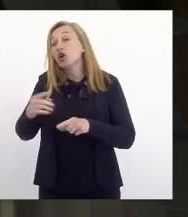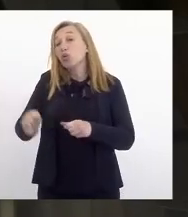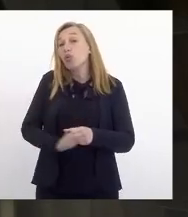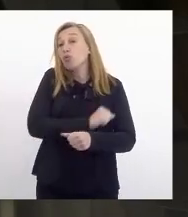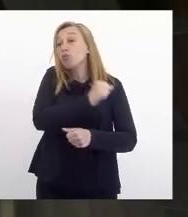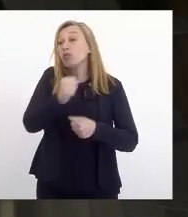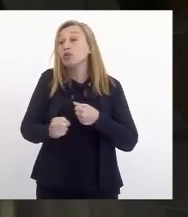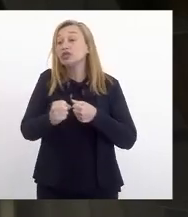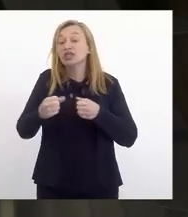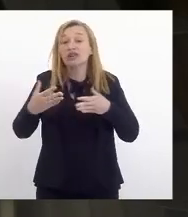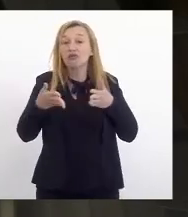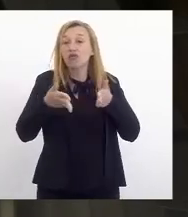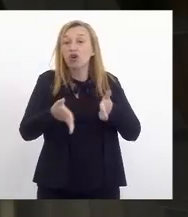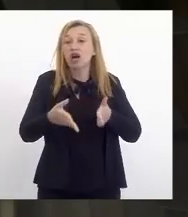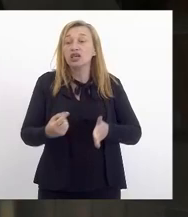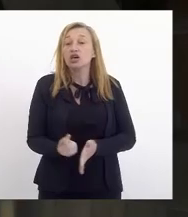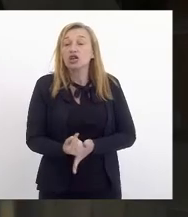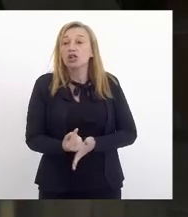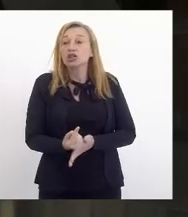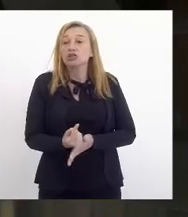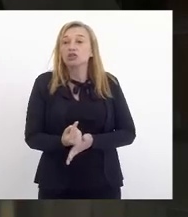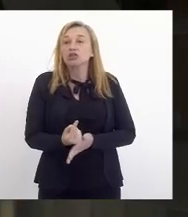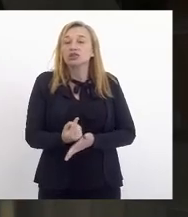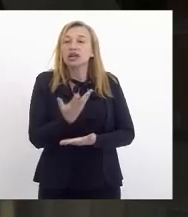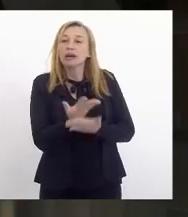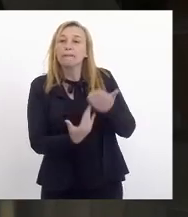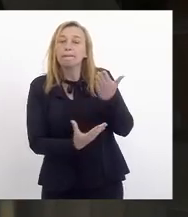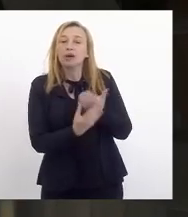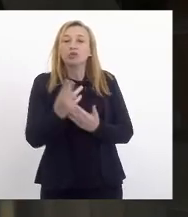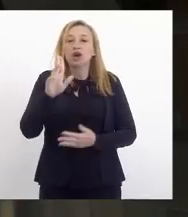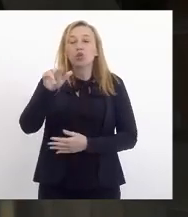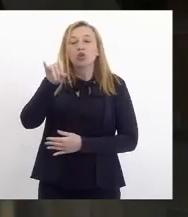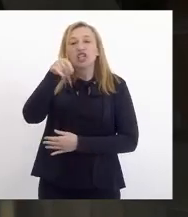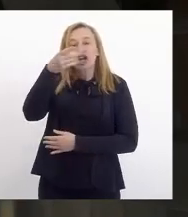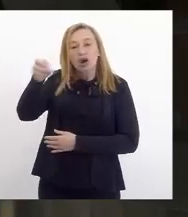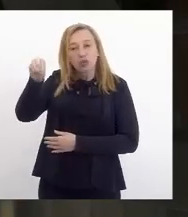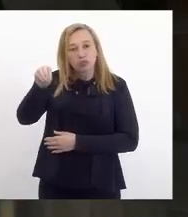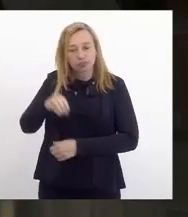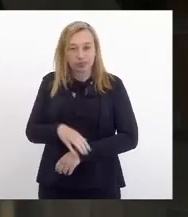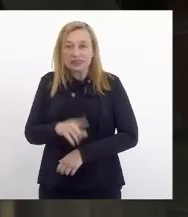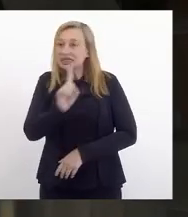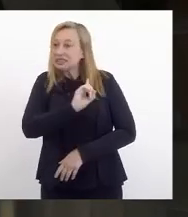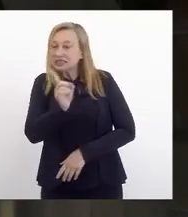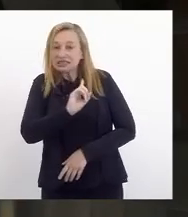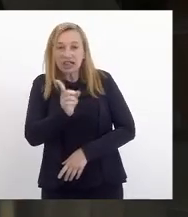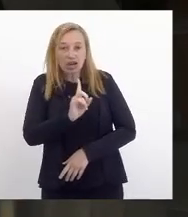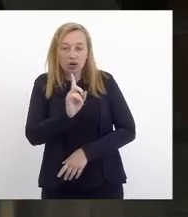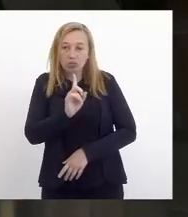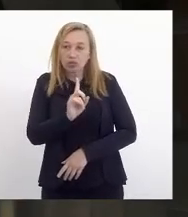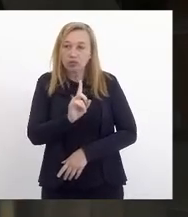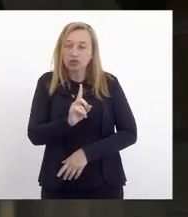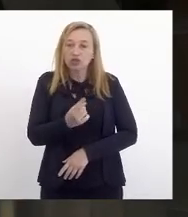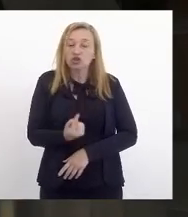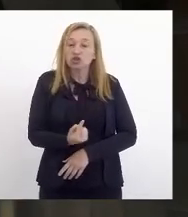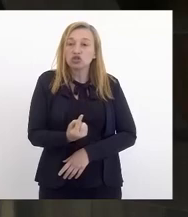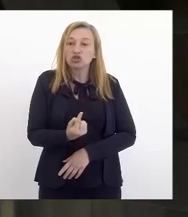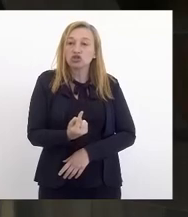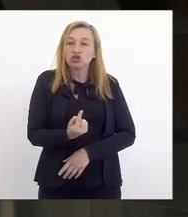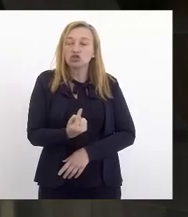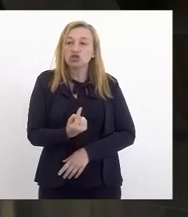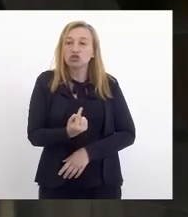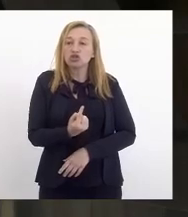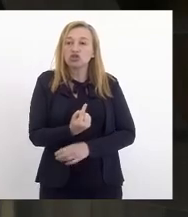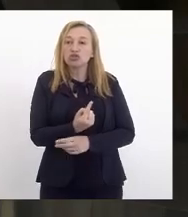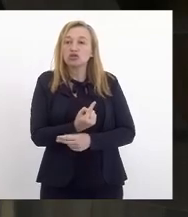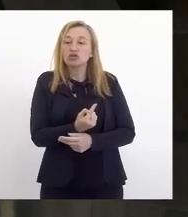está concentrado na mão da União e não diluído entre